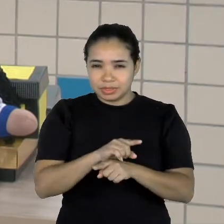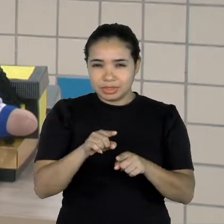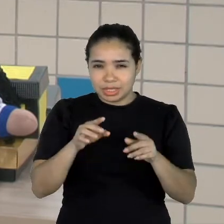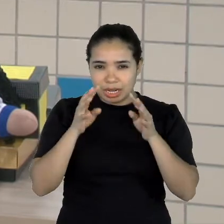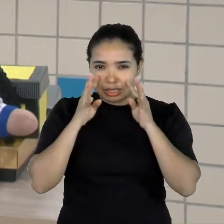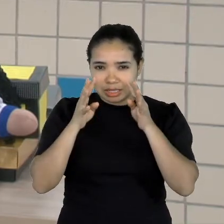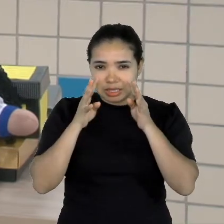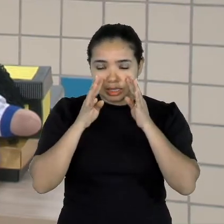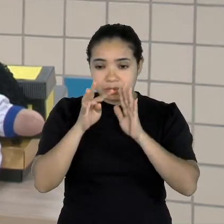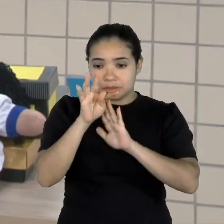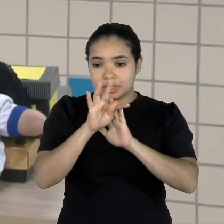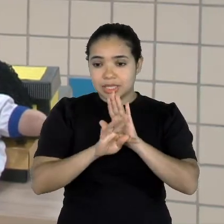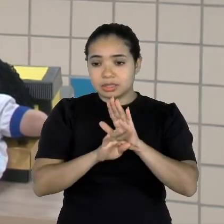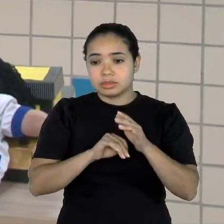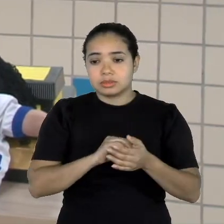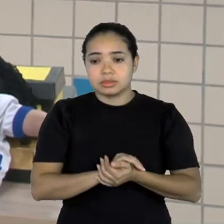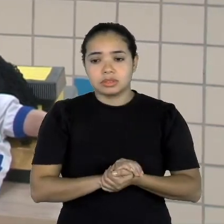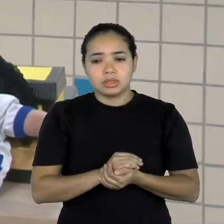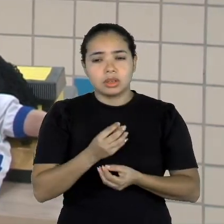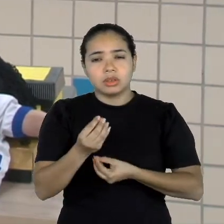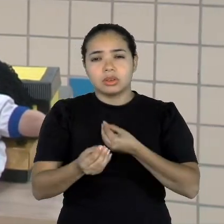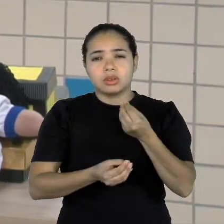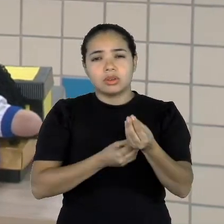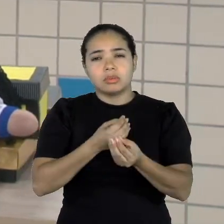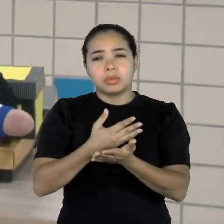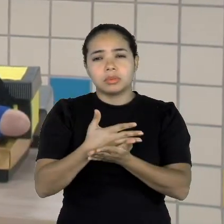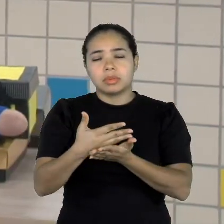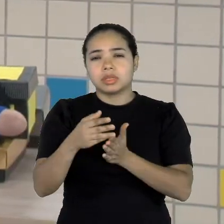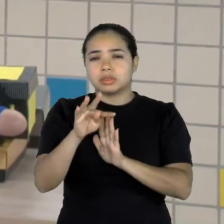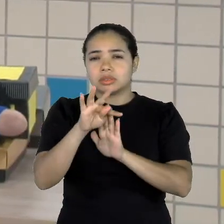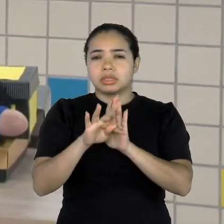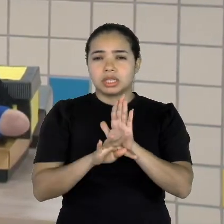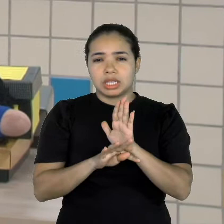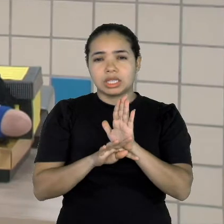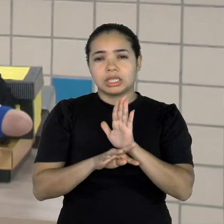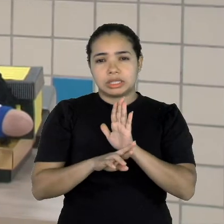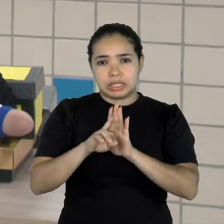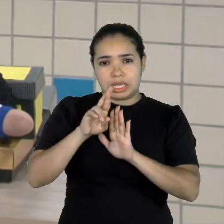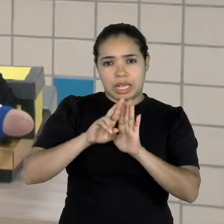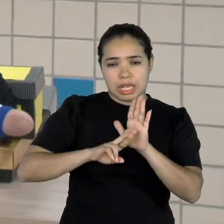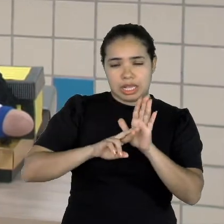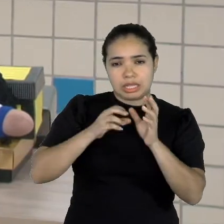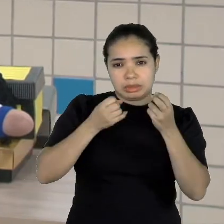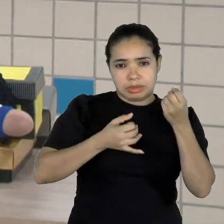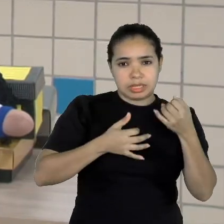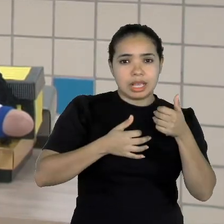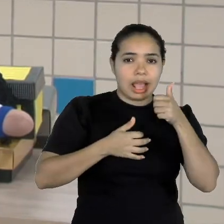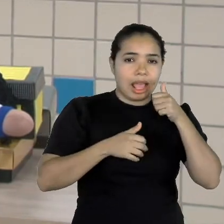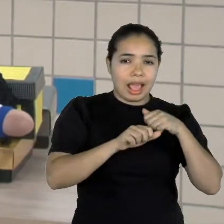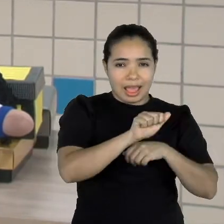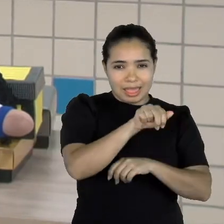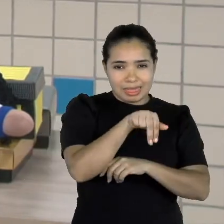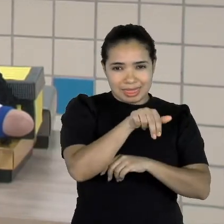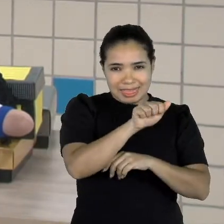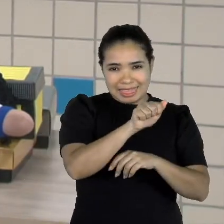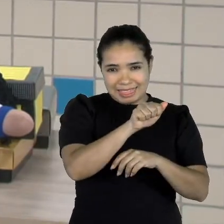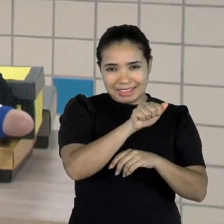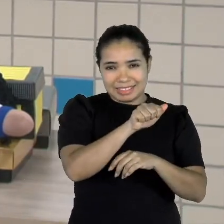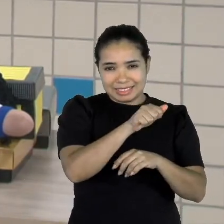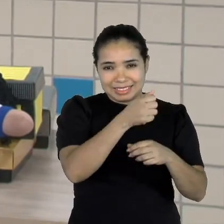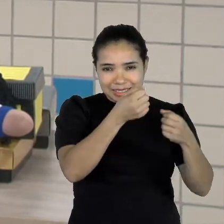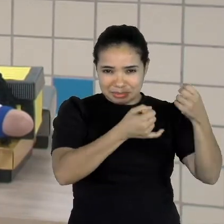texto? Como que começou o texto? Assim como aquele outro relato, ele começou falando quem ele era, começou falando da